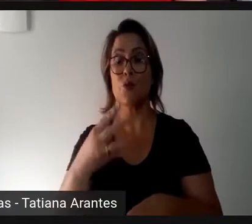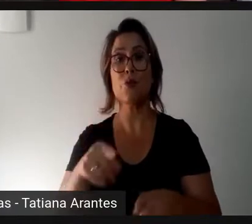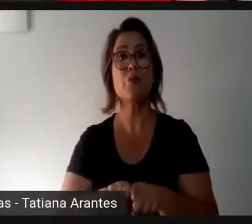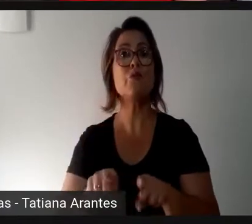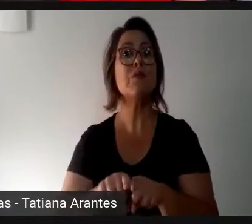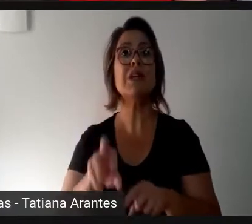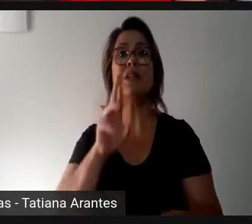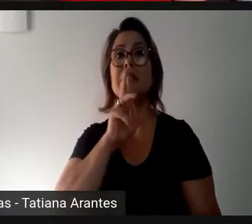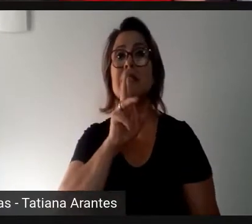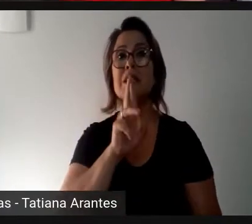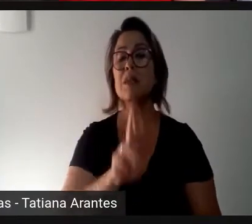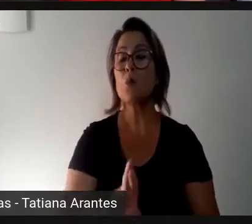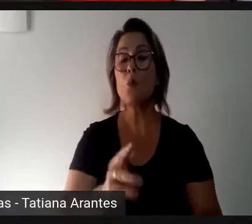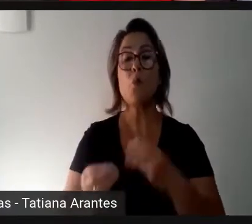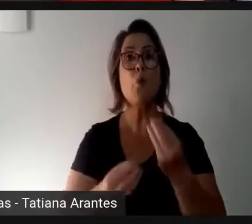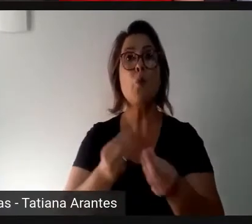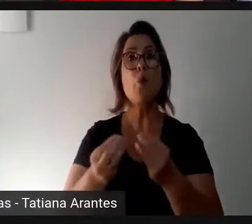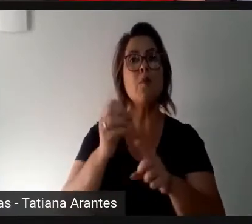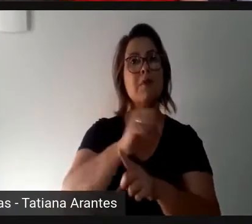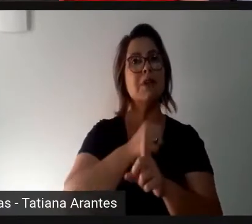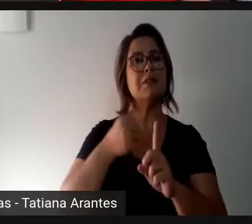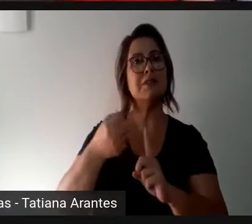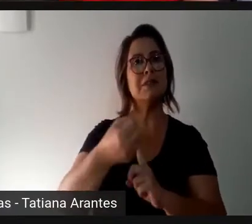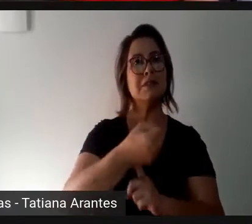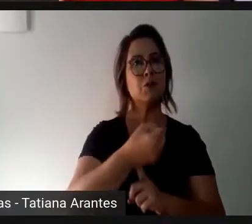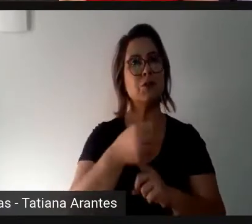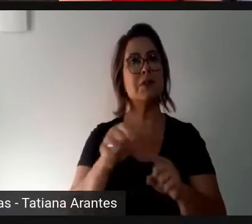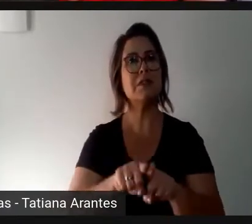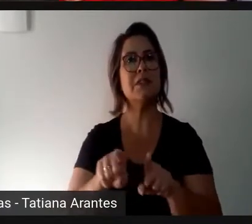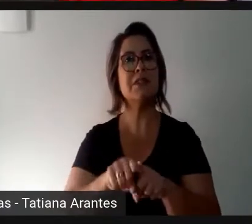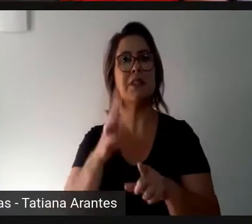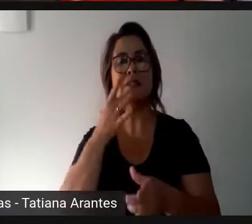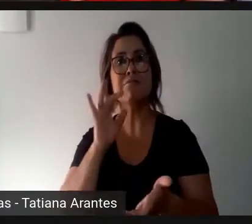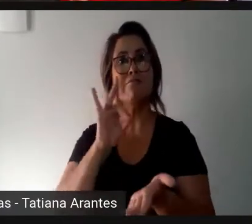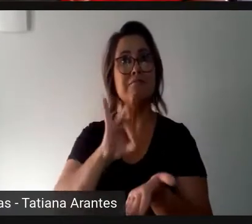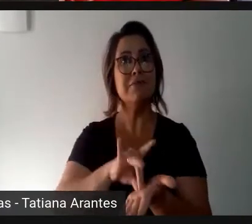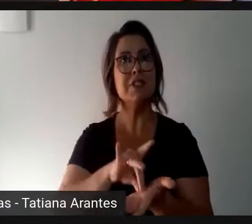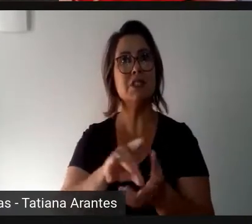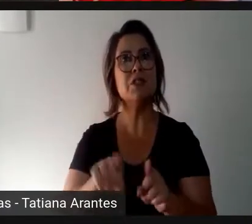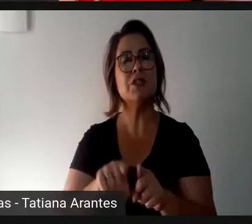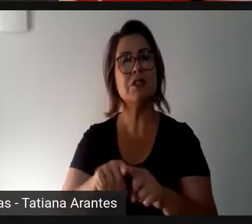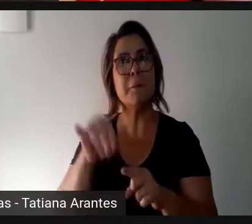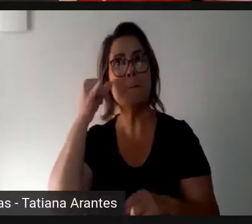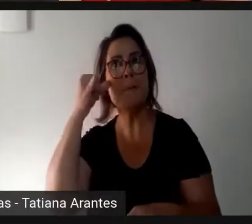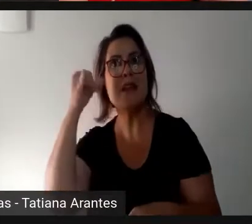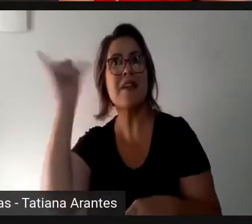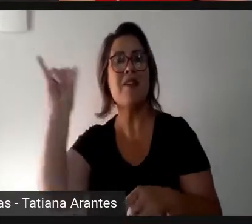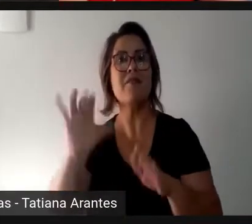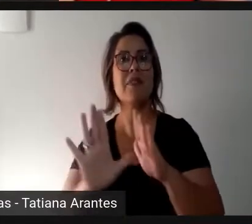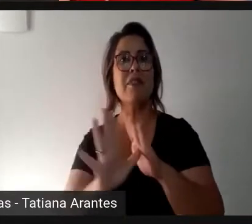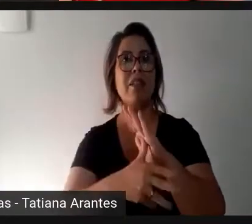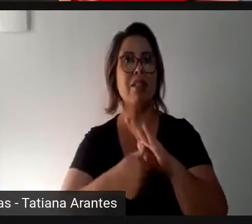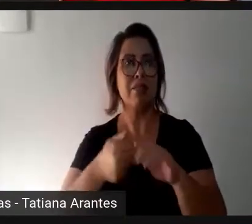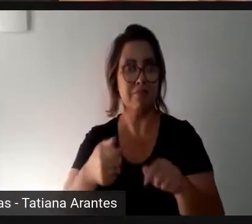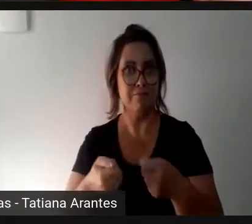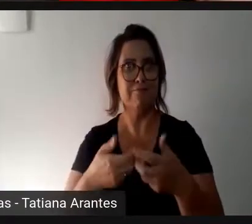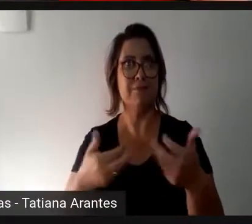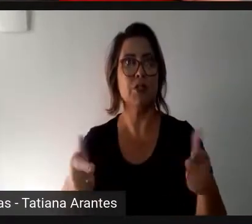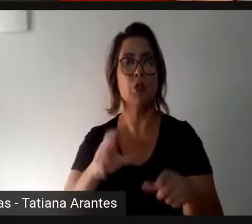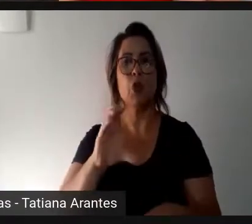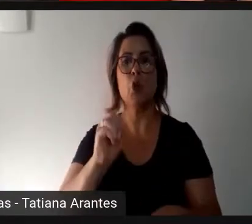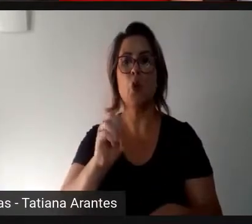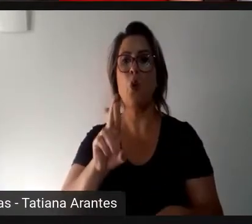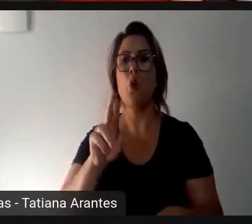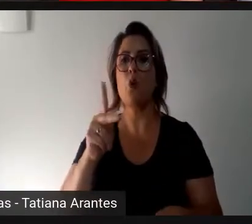aos anseios da sociedade de medidas efetivas, medidas duras contra a corrupção. Aí muita gente critica da seguinte